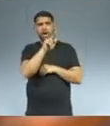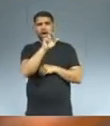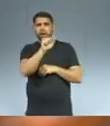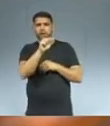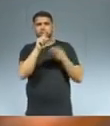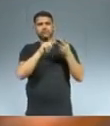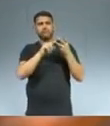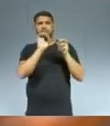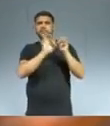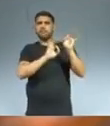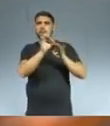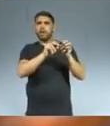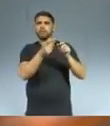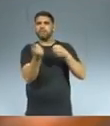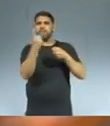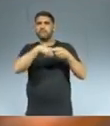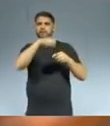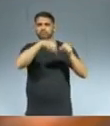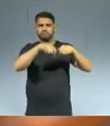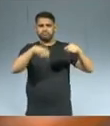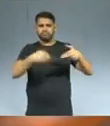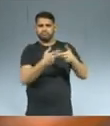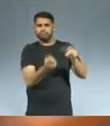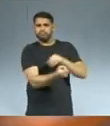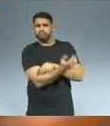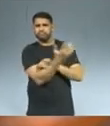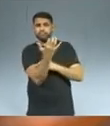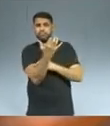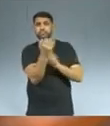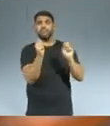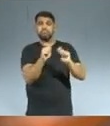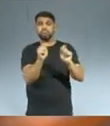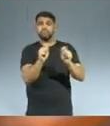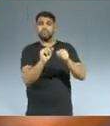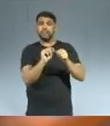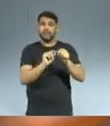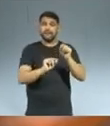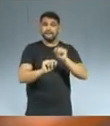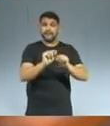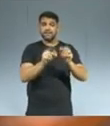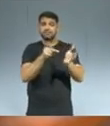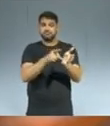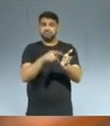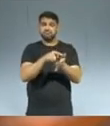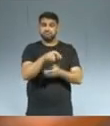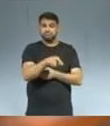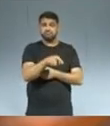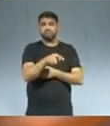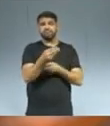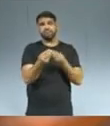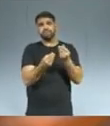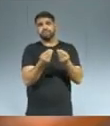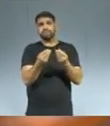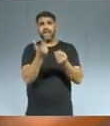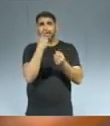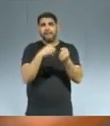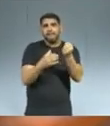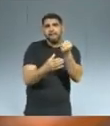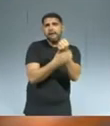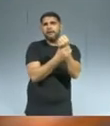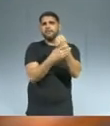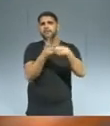caso fazer e os planos de recuperação ambiental a poder efetivamente a